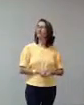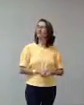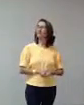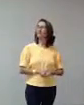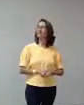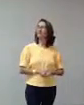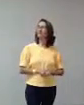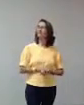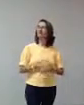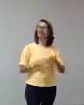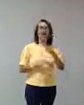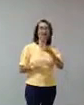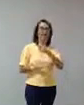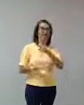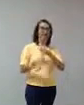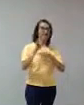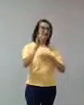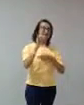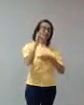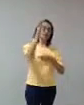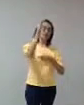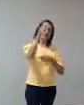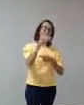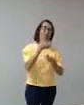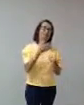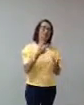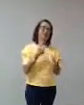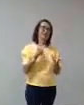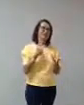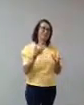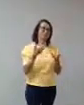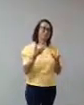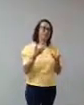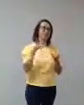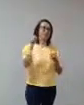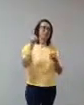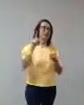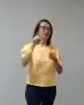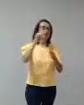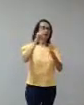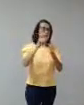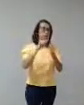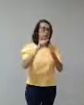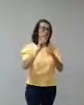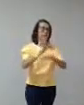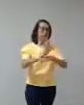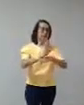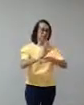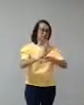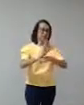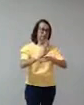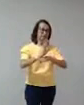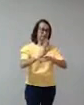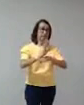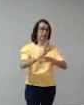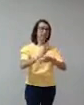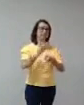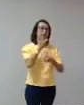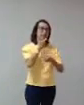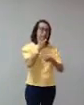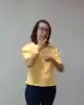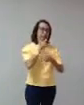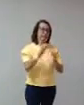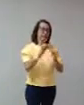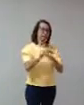também muito feliz, mas esse projeto é um curta de cinema que já tem o storyboard, nós fizemos todo em inglês já,